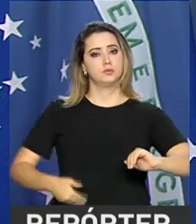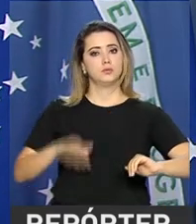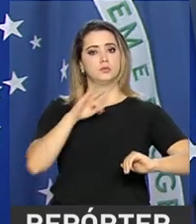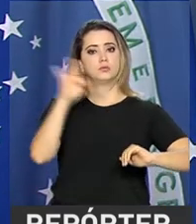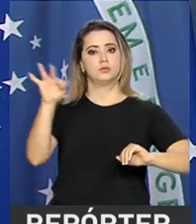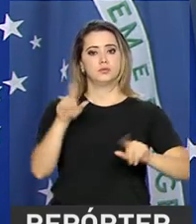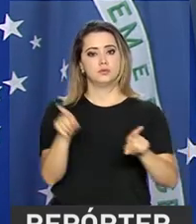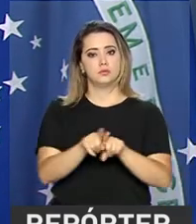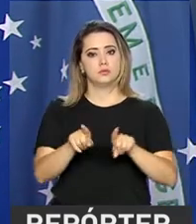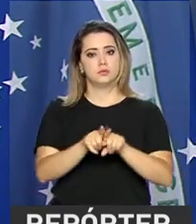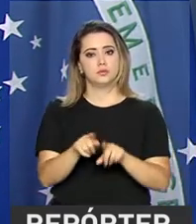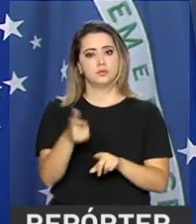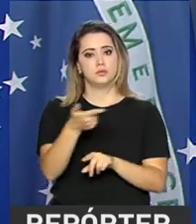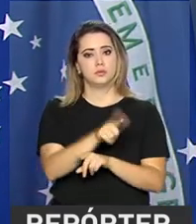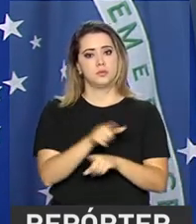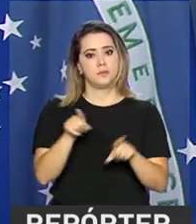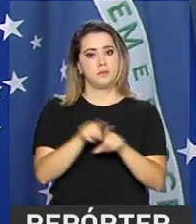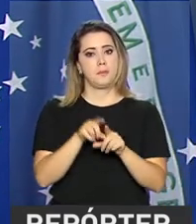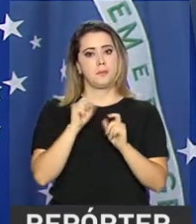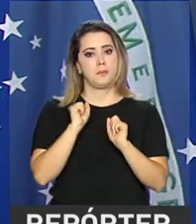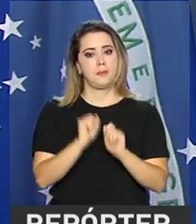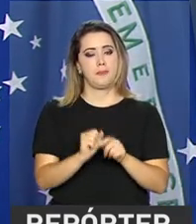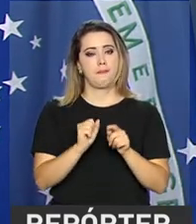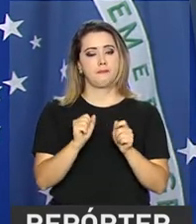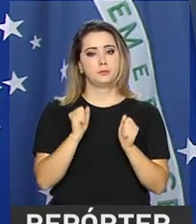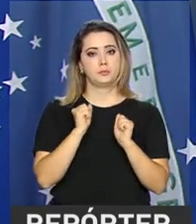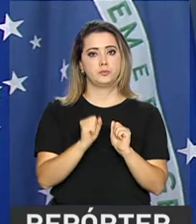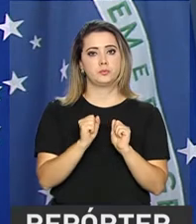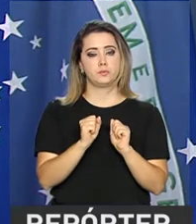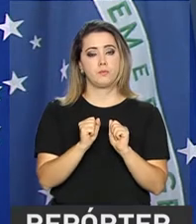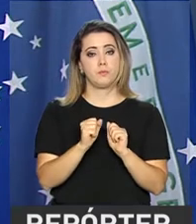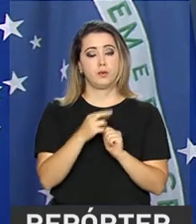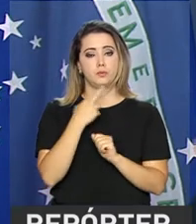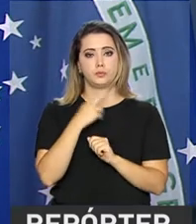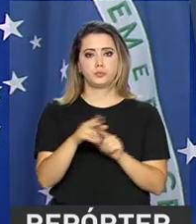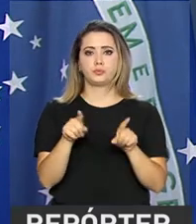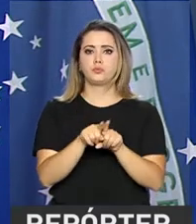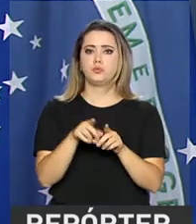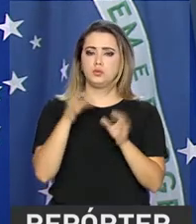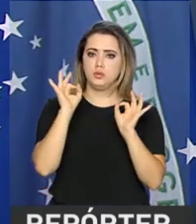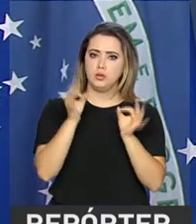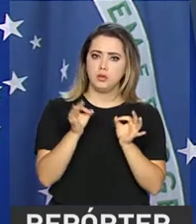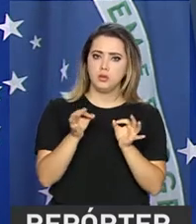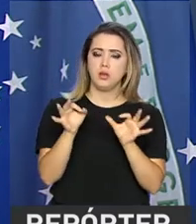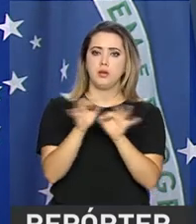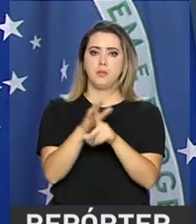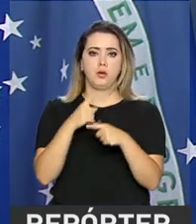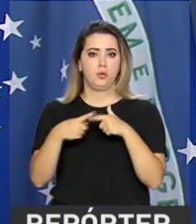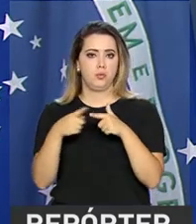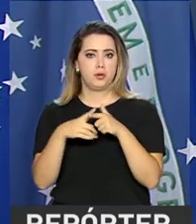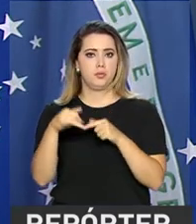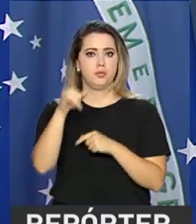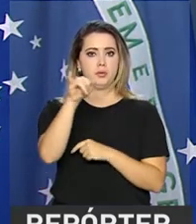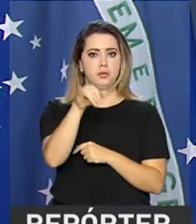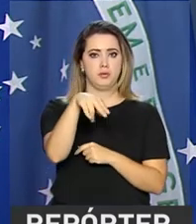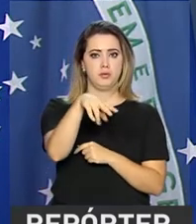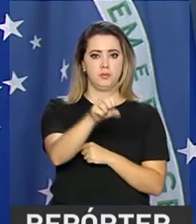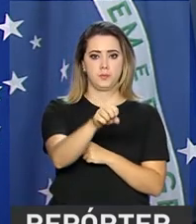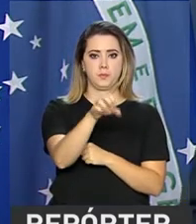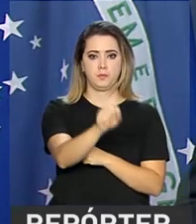a fazer reformas que possam resolver principalmente a previdência como nós falamos na hora da